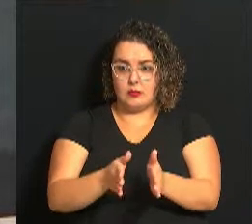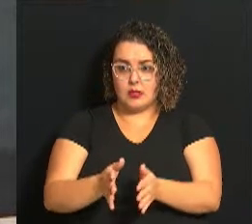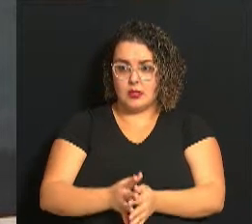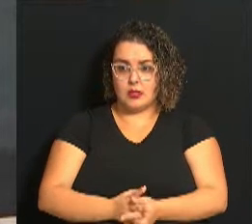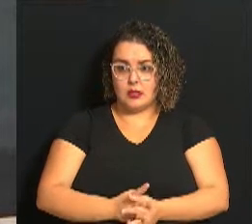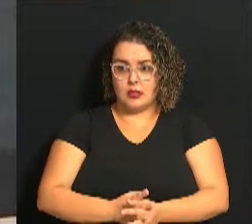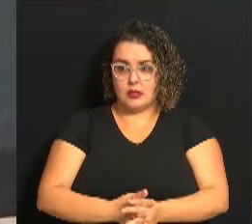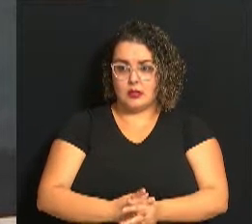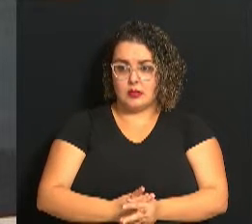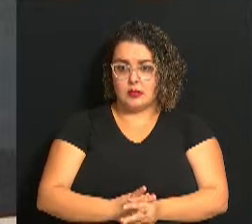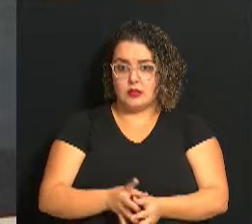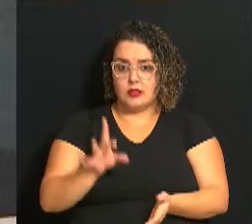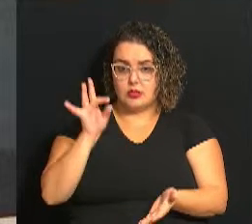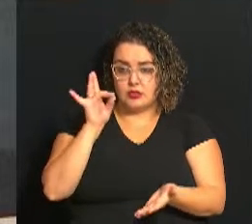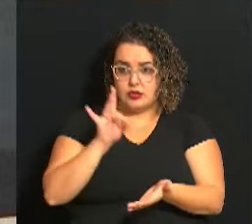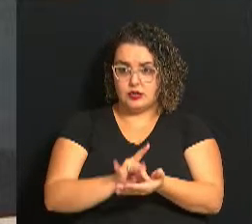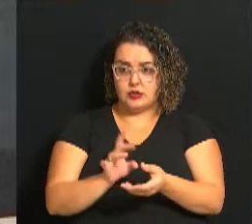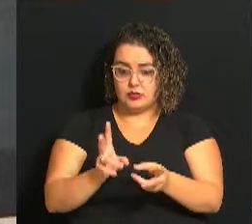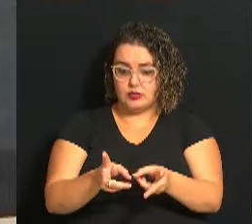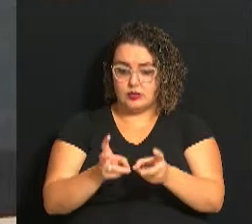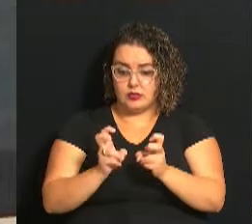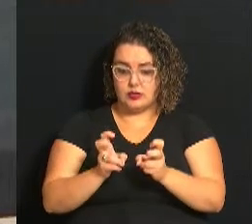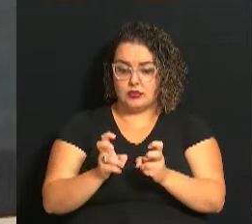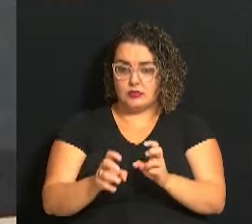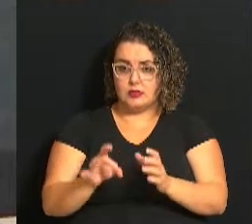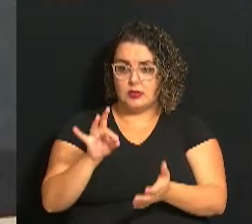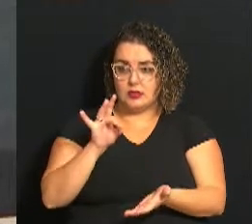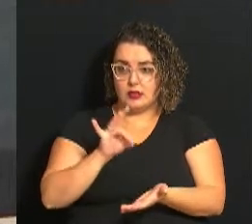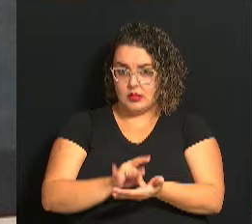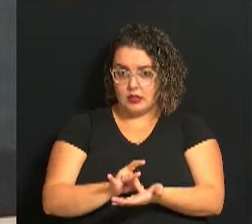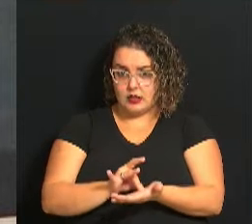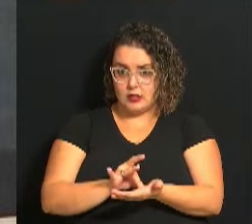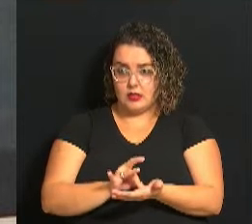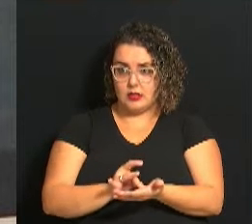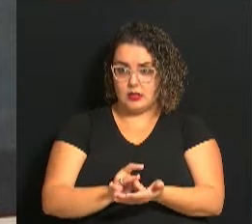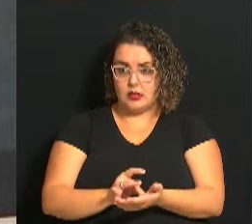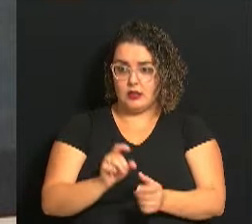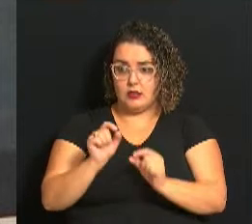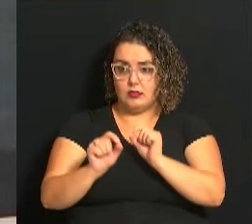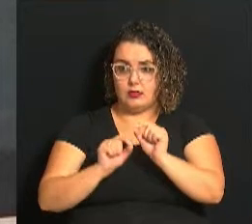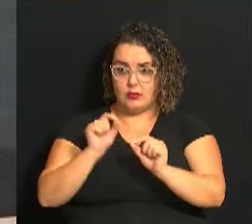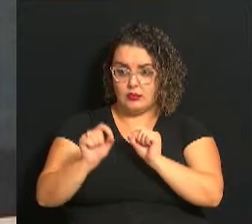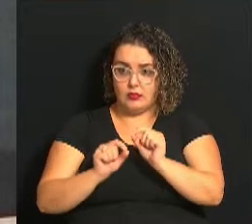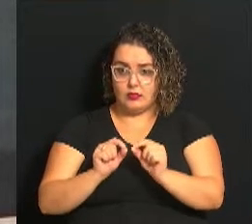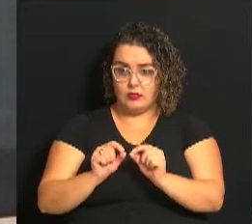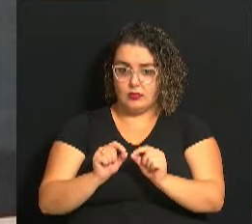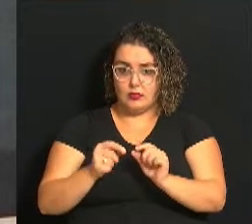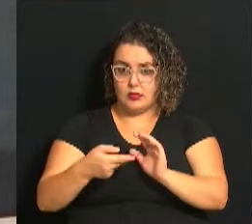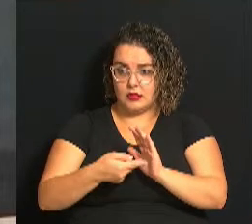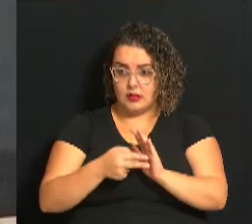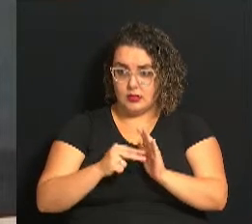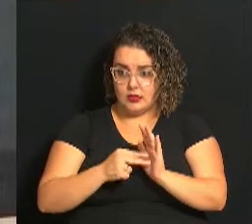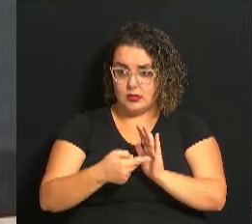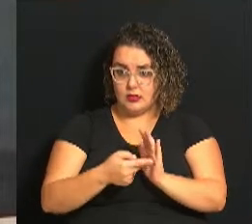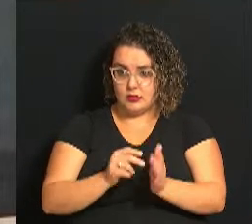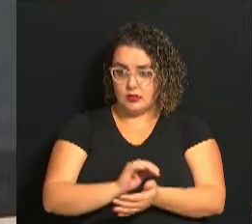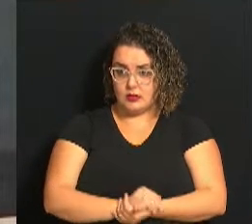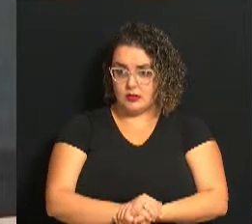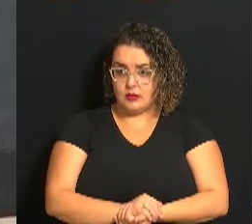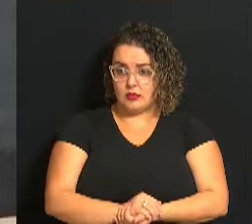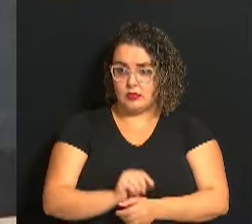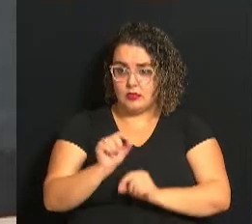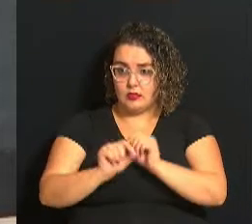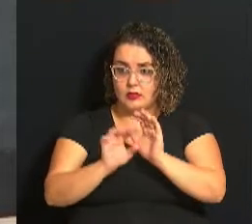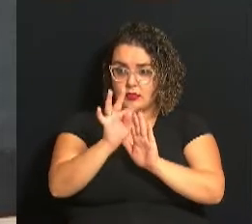de fato, percebe na realidade o que aquilo quer dizer, o que aquele texto novo,